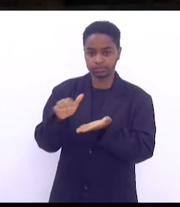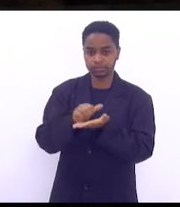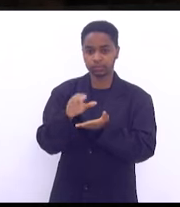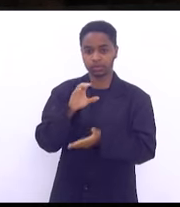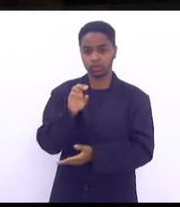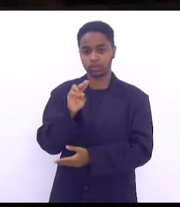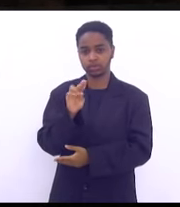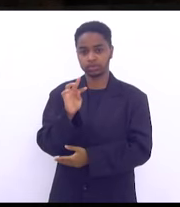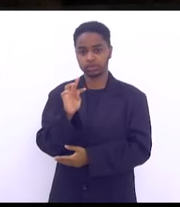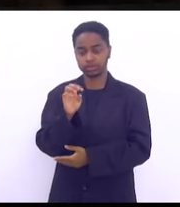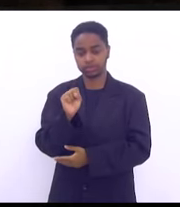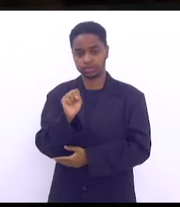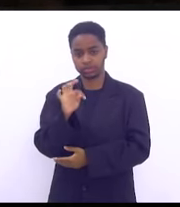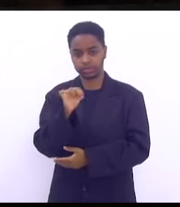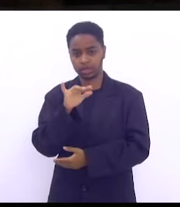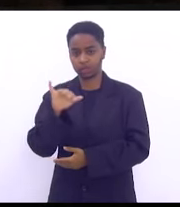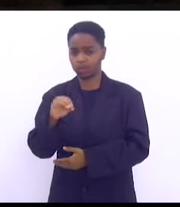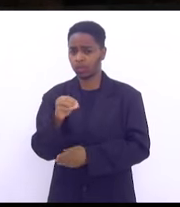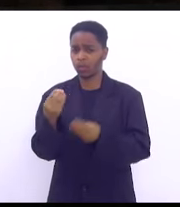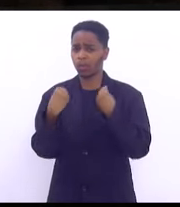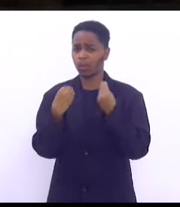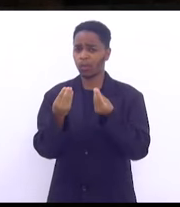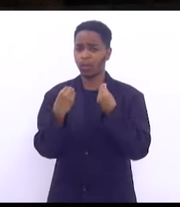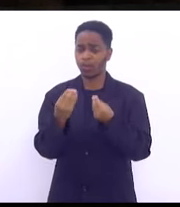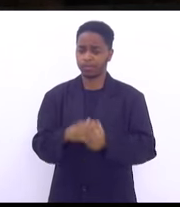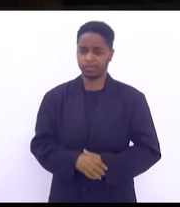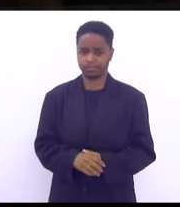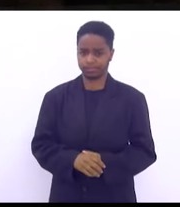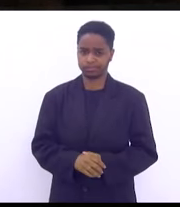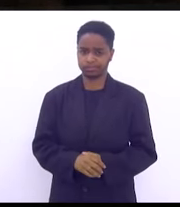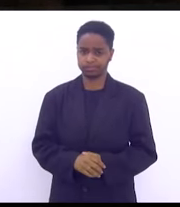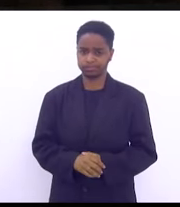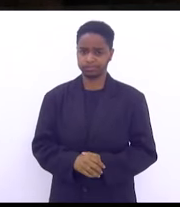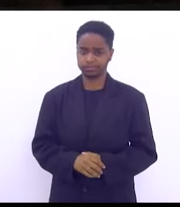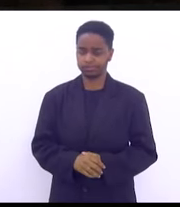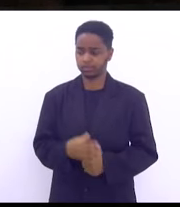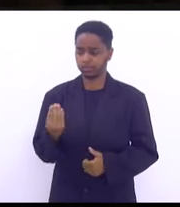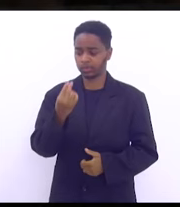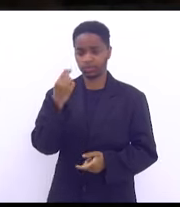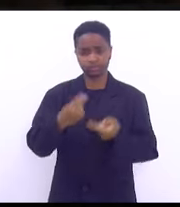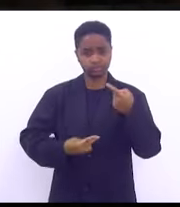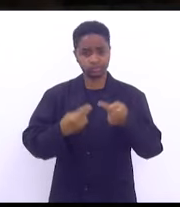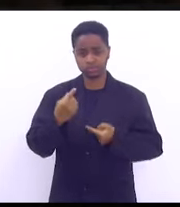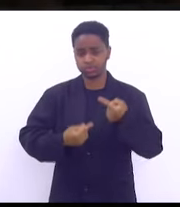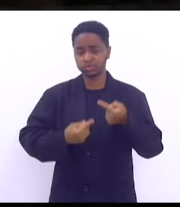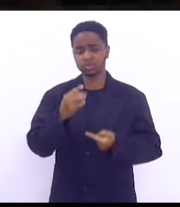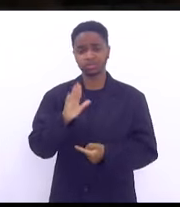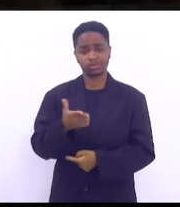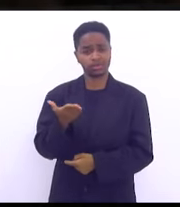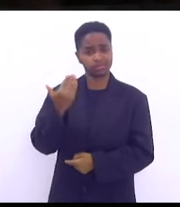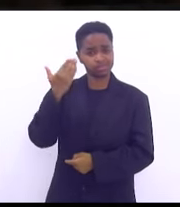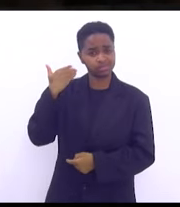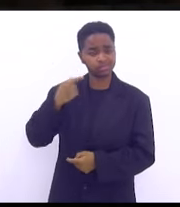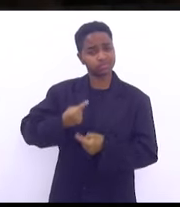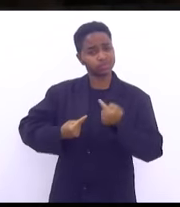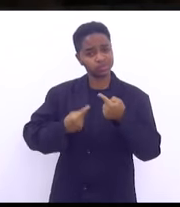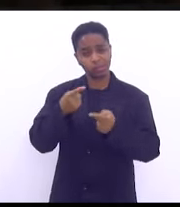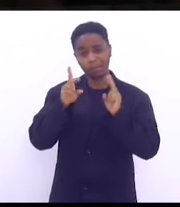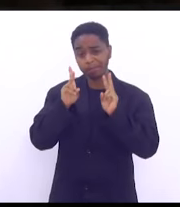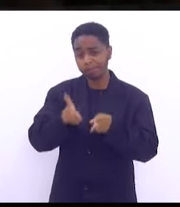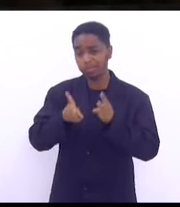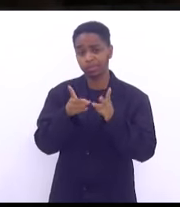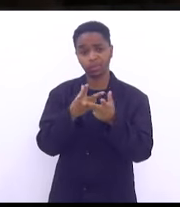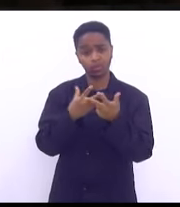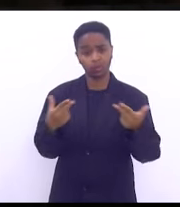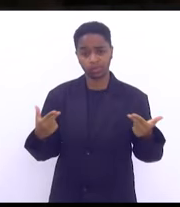Onde é que já se viu o deputado Atila Nunes? Isso a gente discutiu há anos atrás, exatamente no